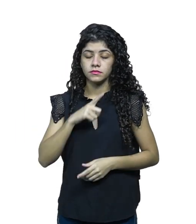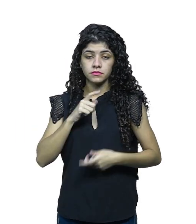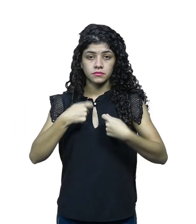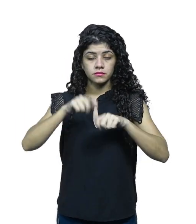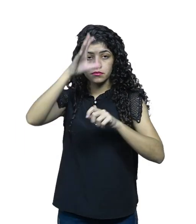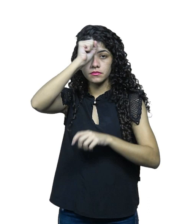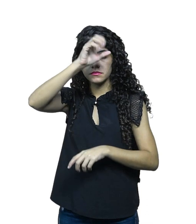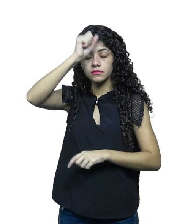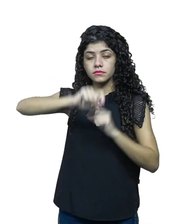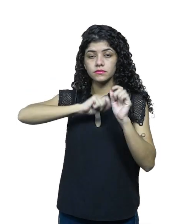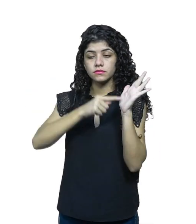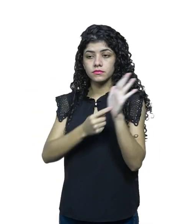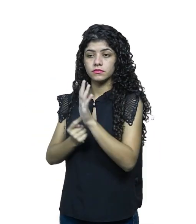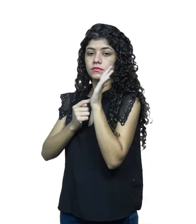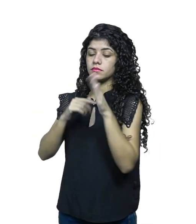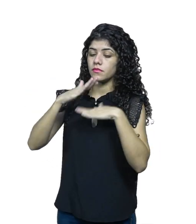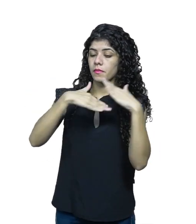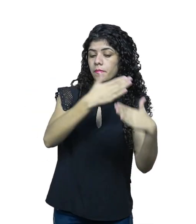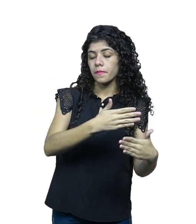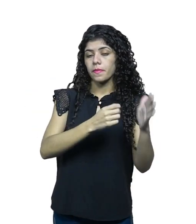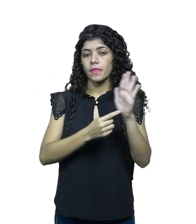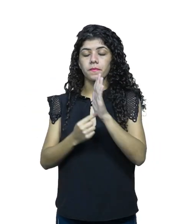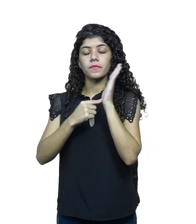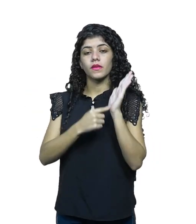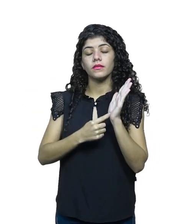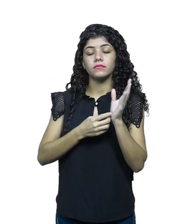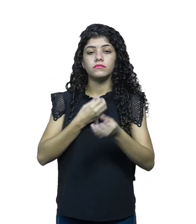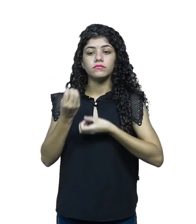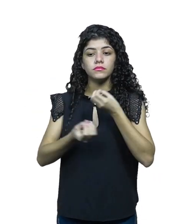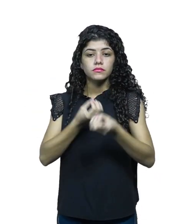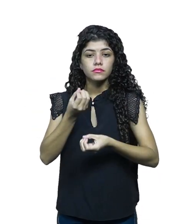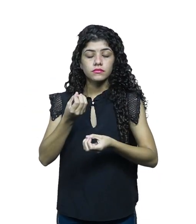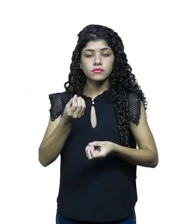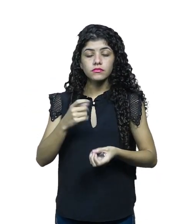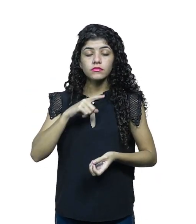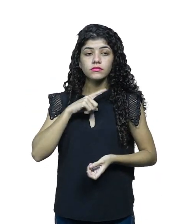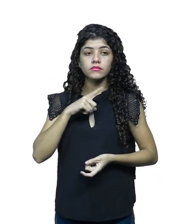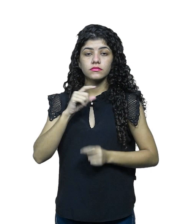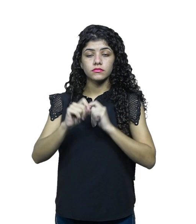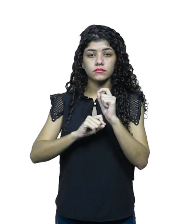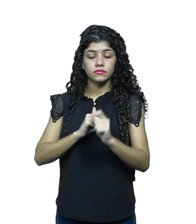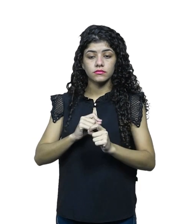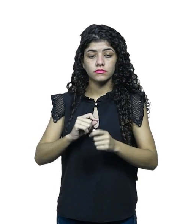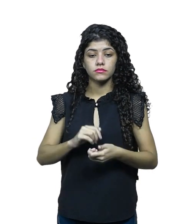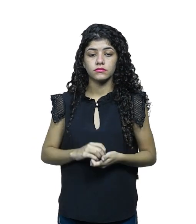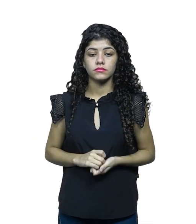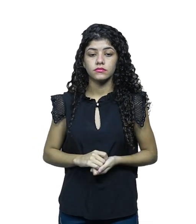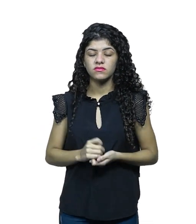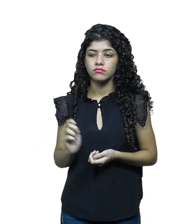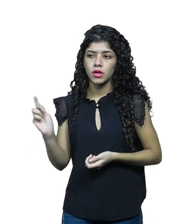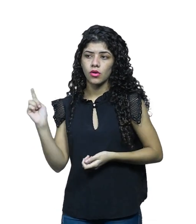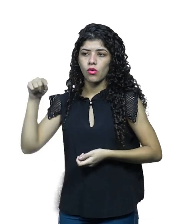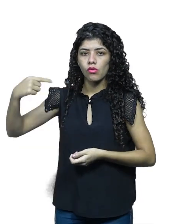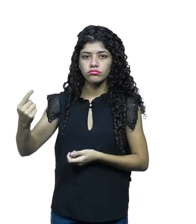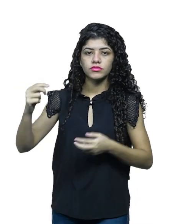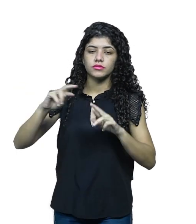bem diferente de mostrar progressão dramática, de mostrar como uma ação vai causando uma outra ação,